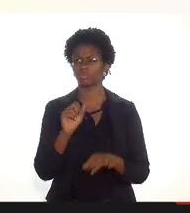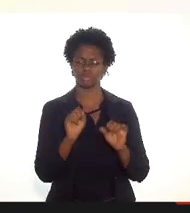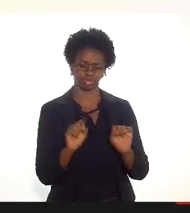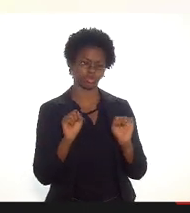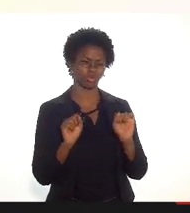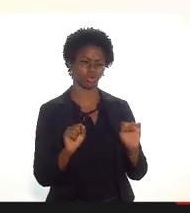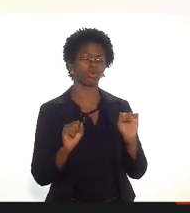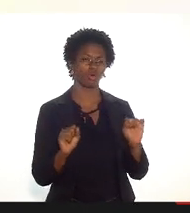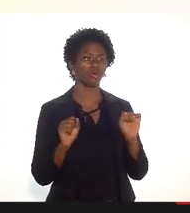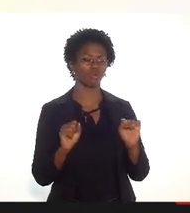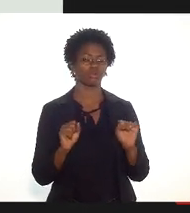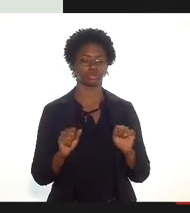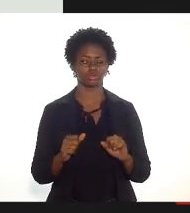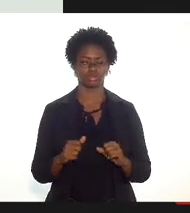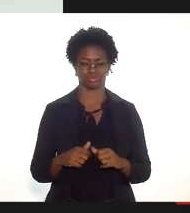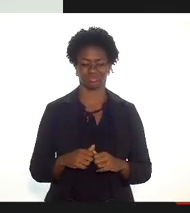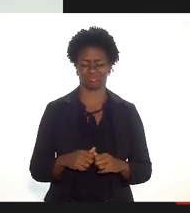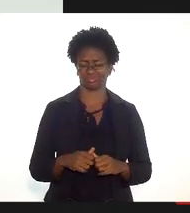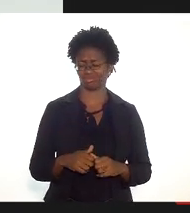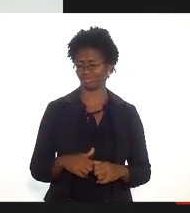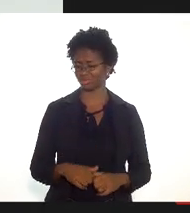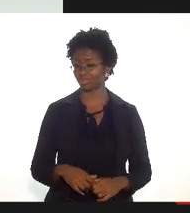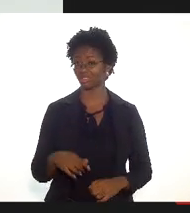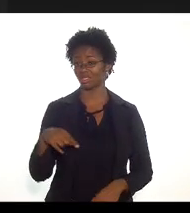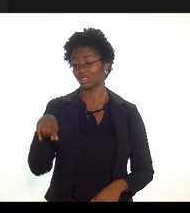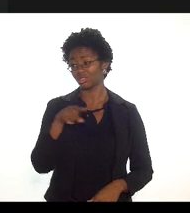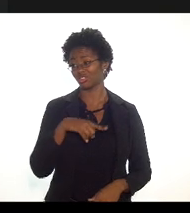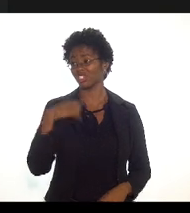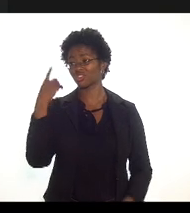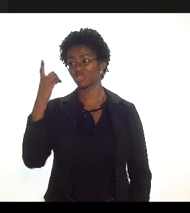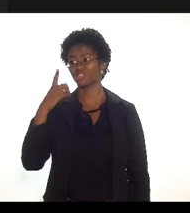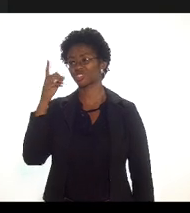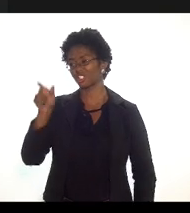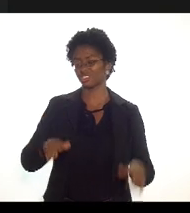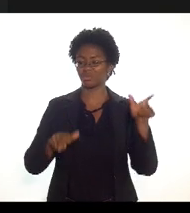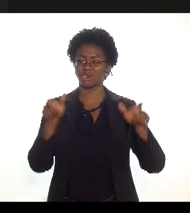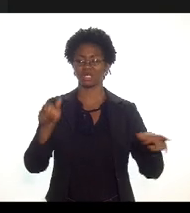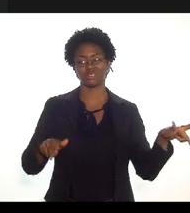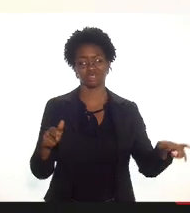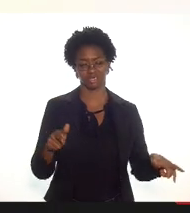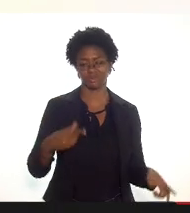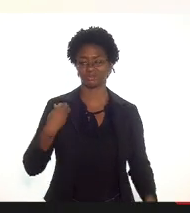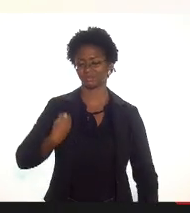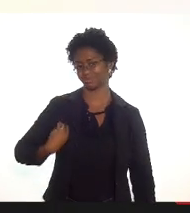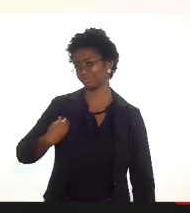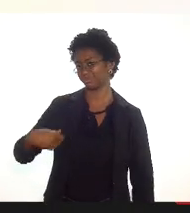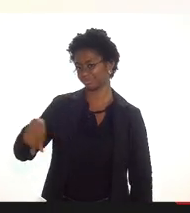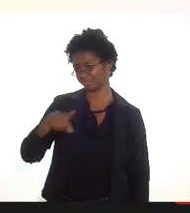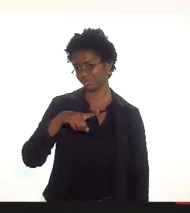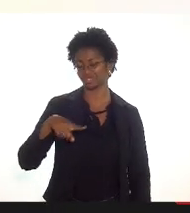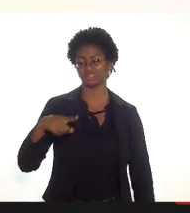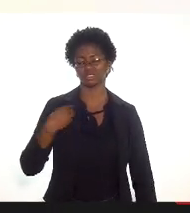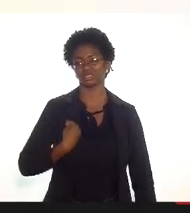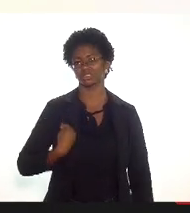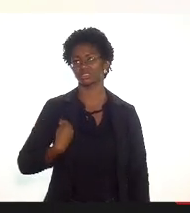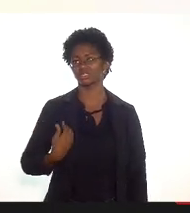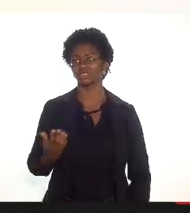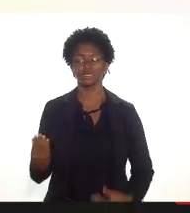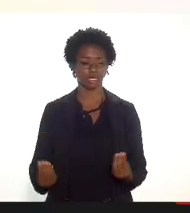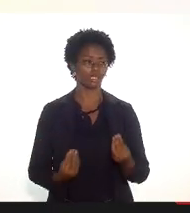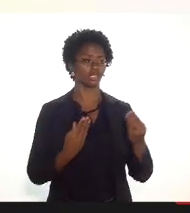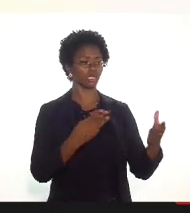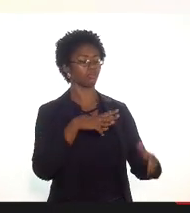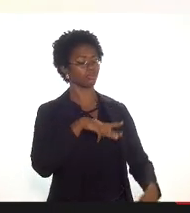que vocês, tanto os senhores deputados, enfim, todos os presentes queiram encaminhar ao Ministério Público